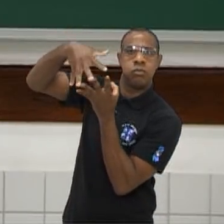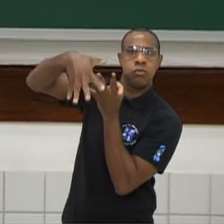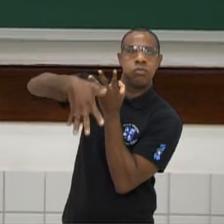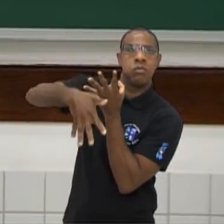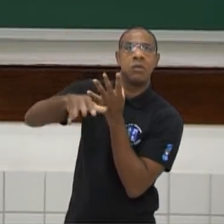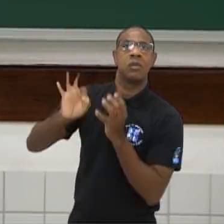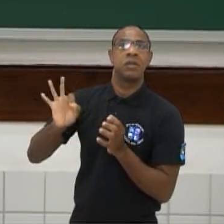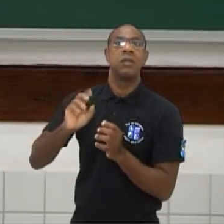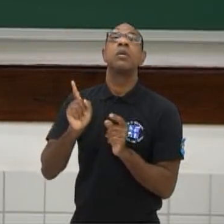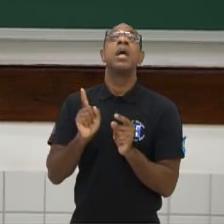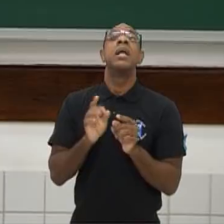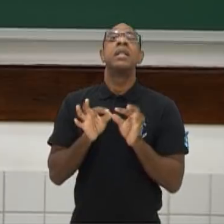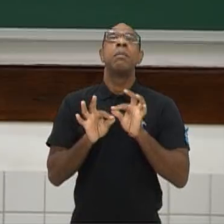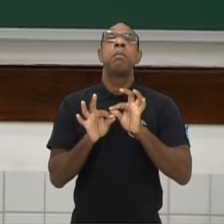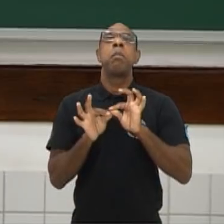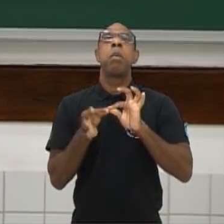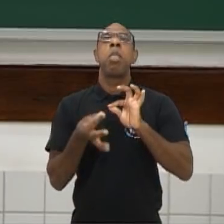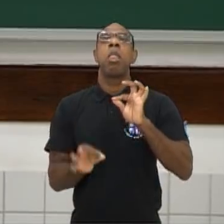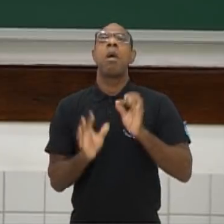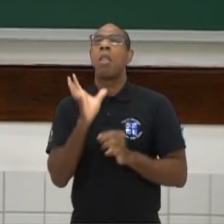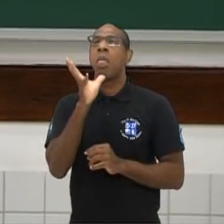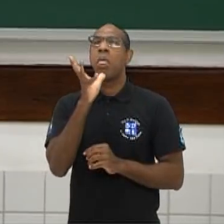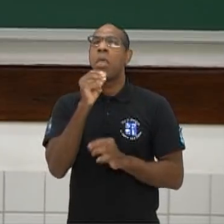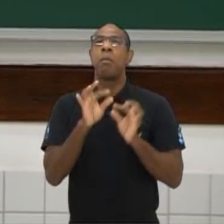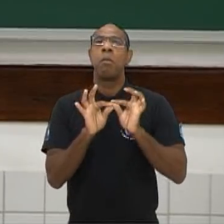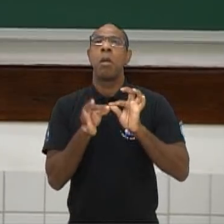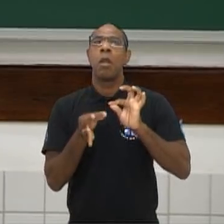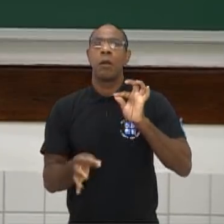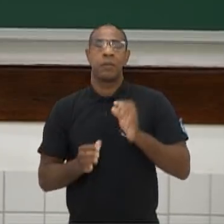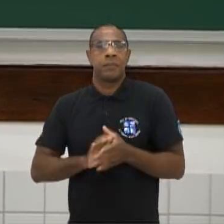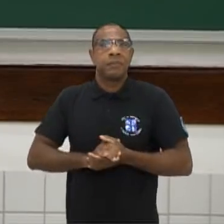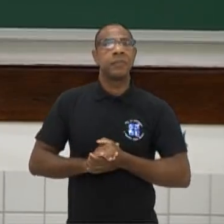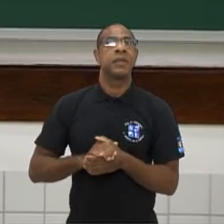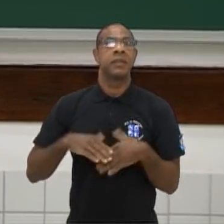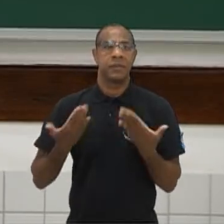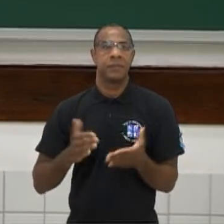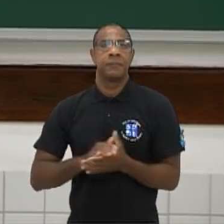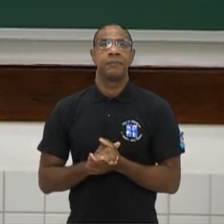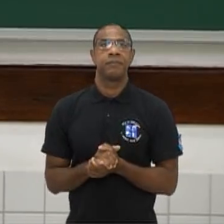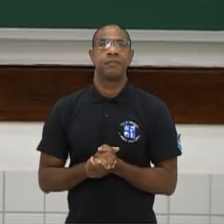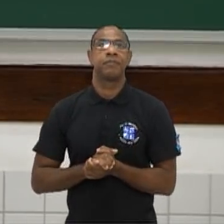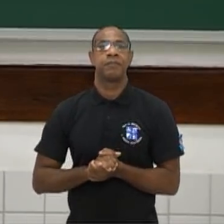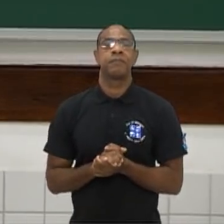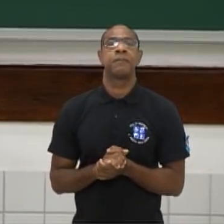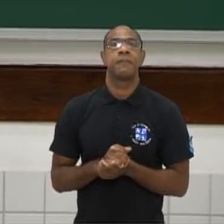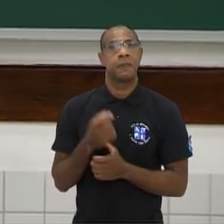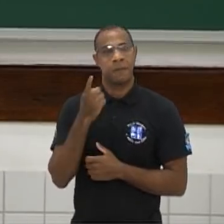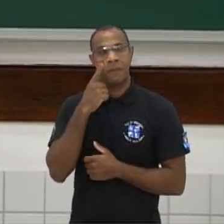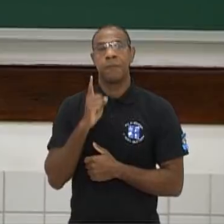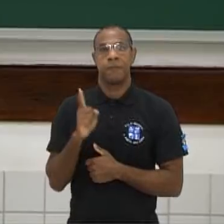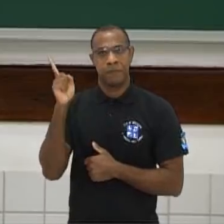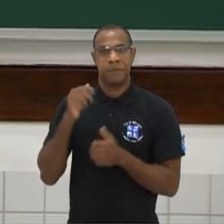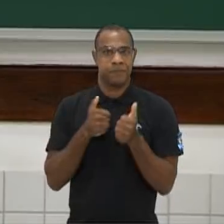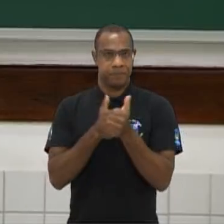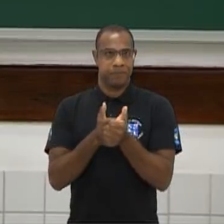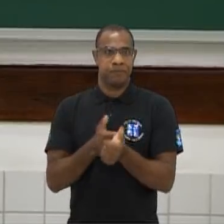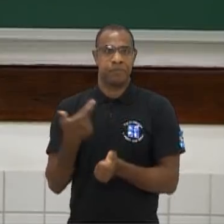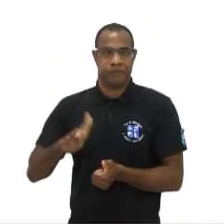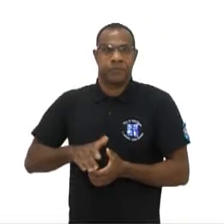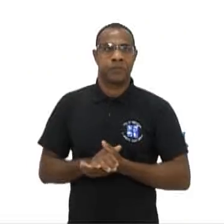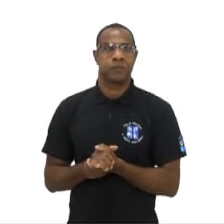o prolongamento dos raios luminosos. Mas isso vai ficar um pouco mais evidente ao longo dessa aula, ok? Vamos ali, me acompanhe na tela